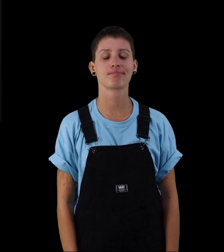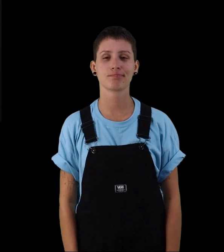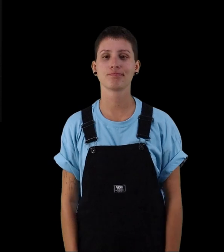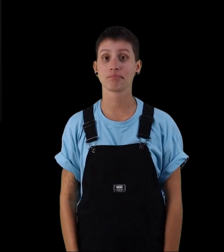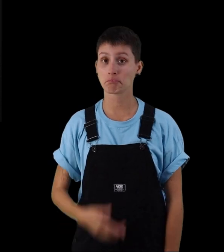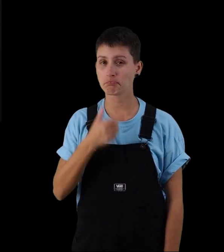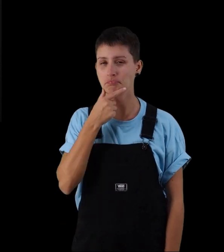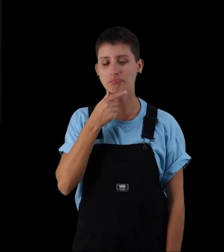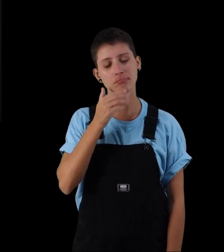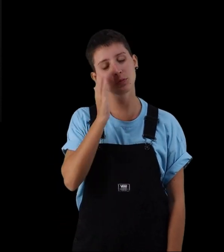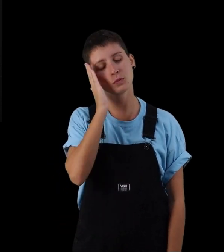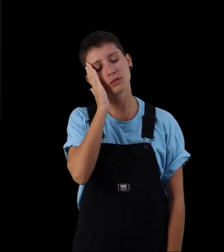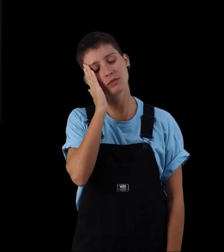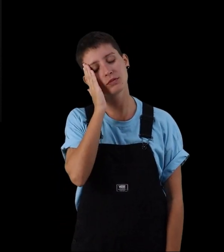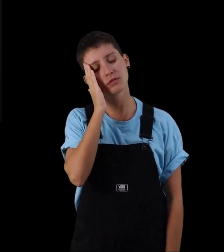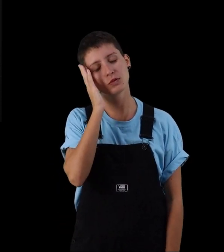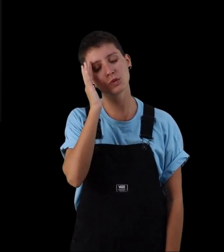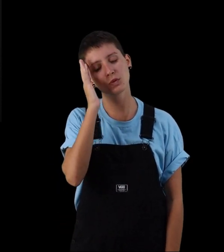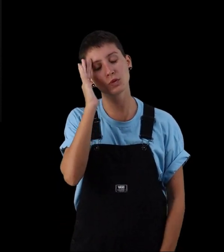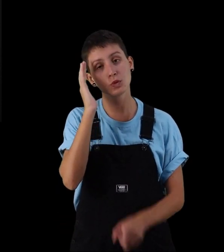dormiu. Shhh.